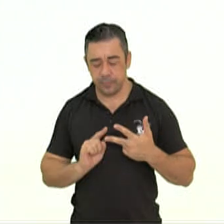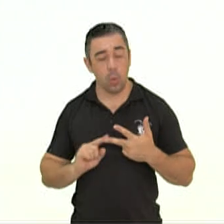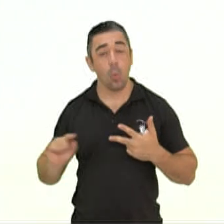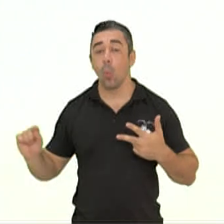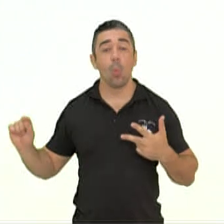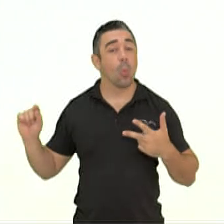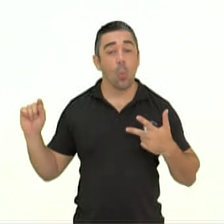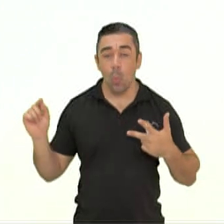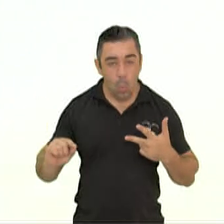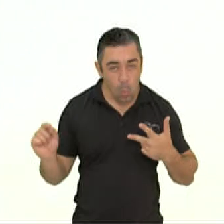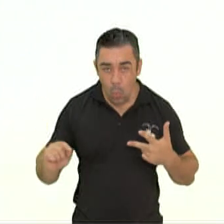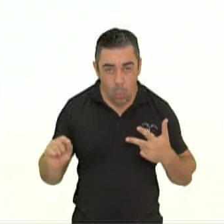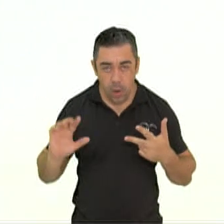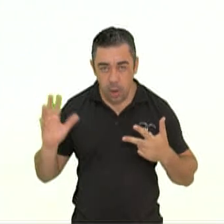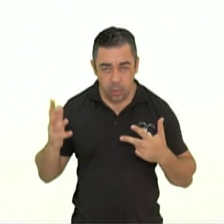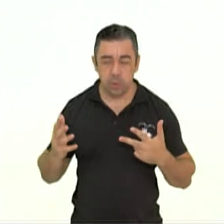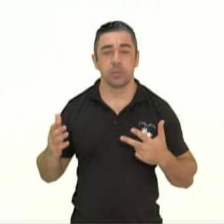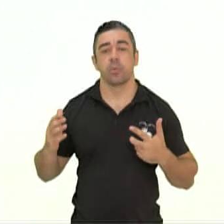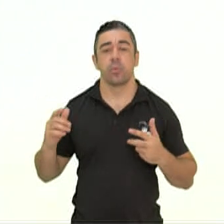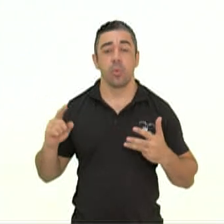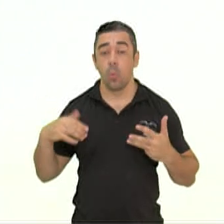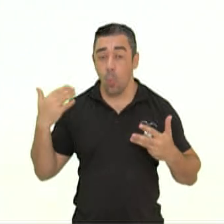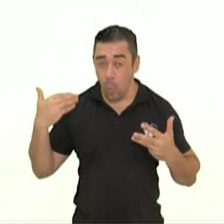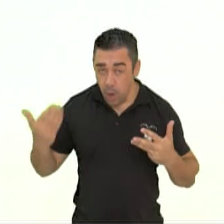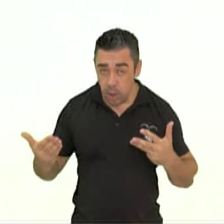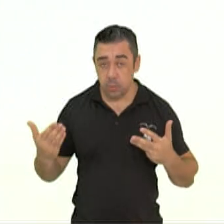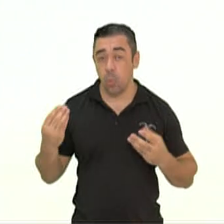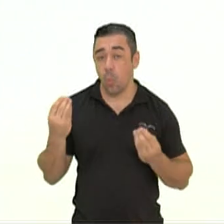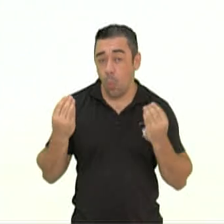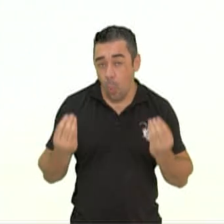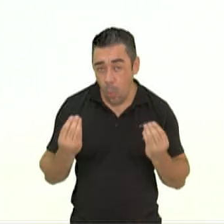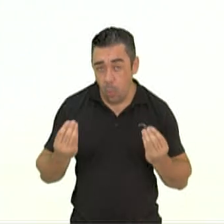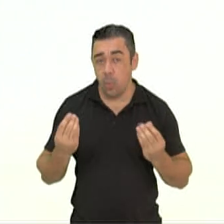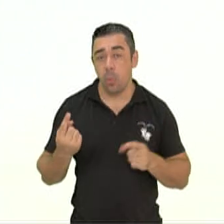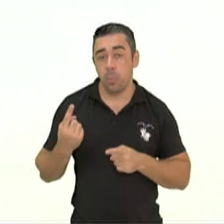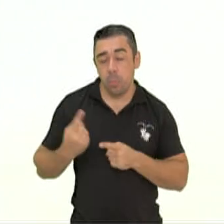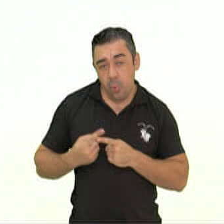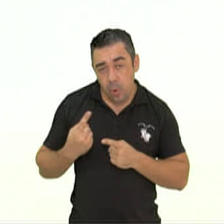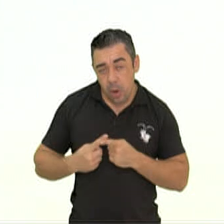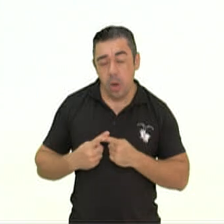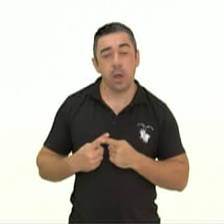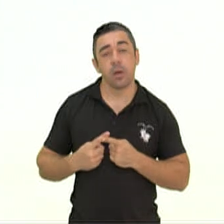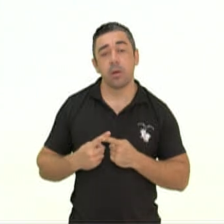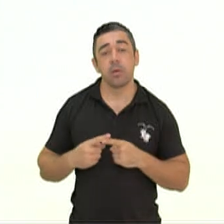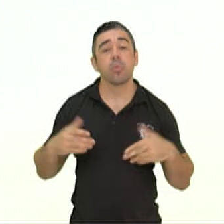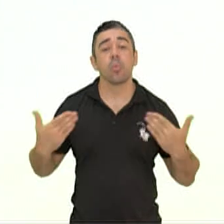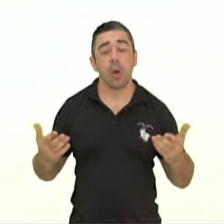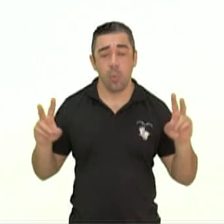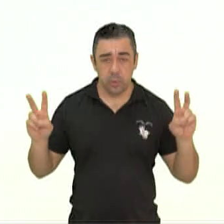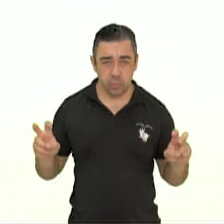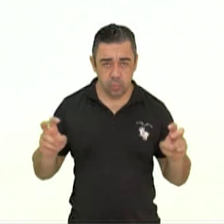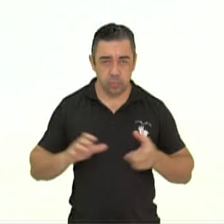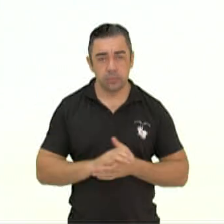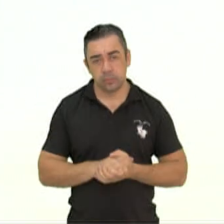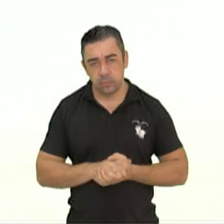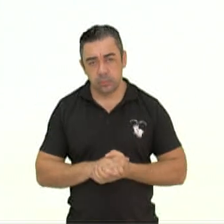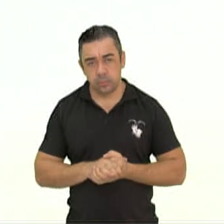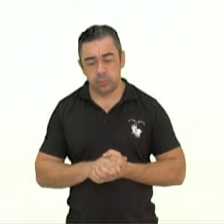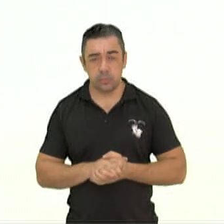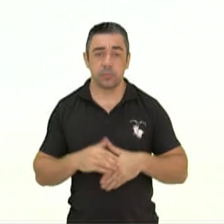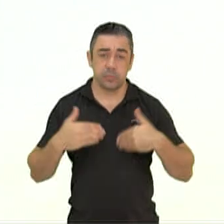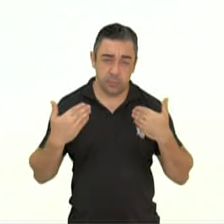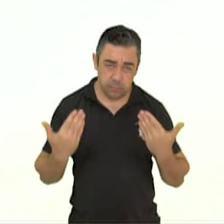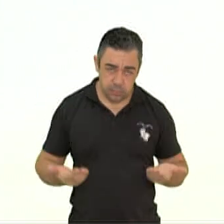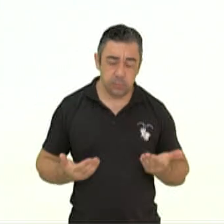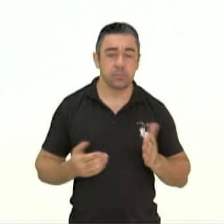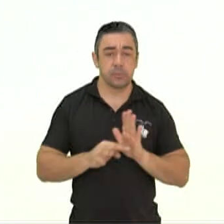que aconteceu, quando, como, por quê, qual foi o assunto. E o corpo da